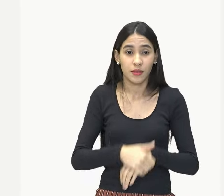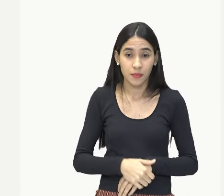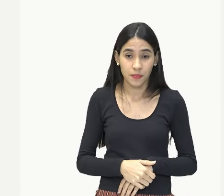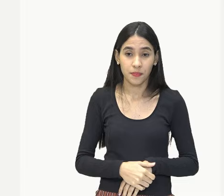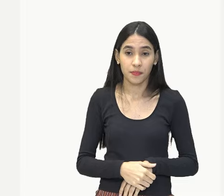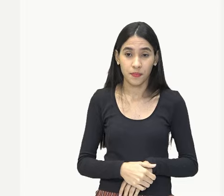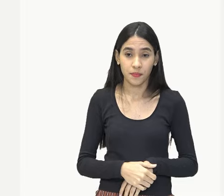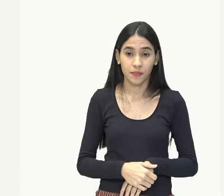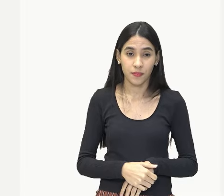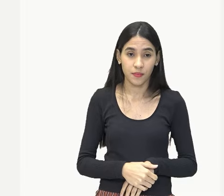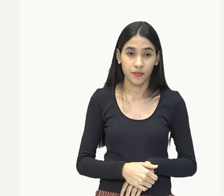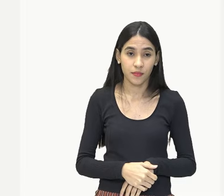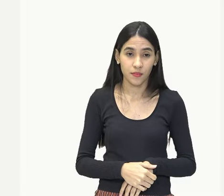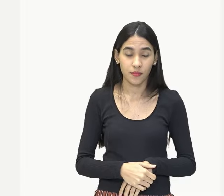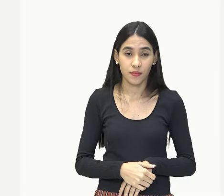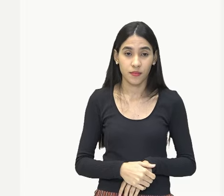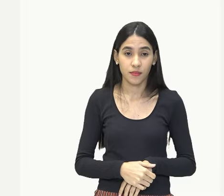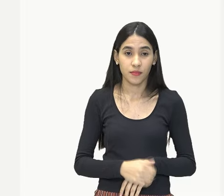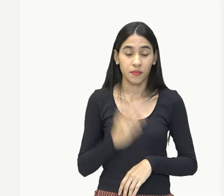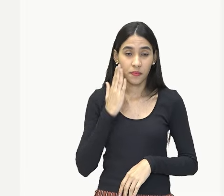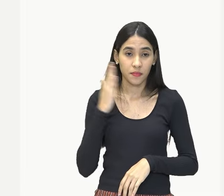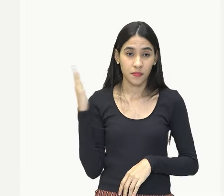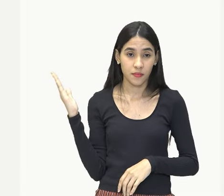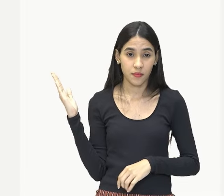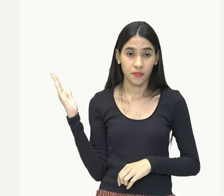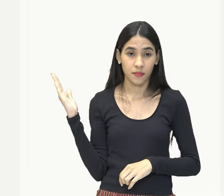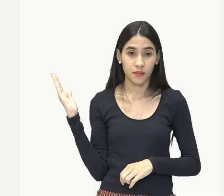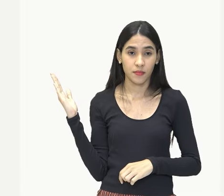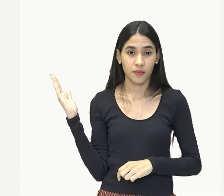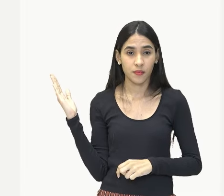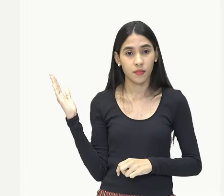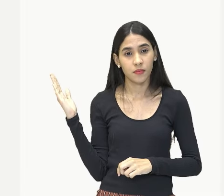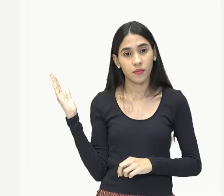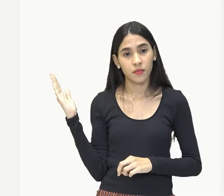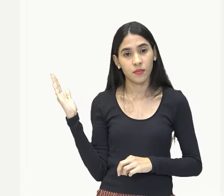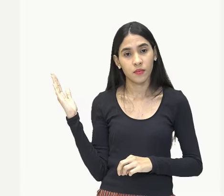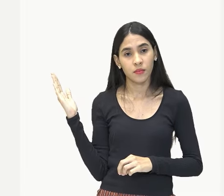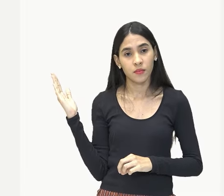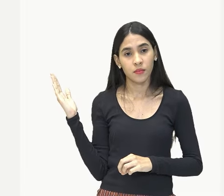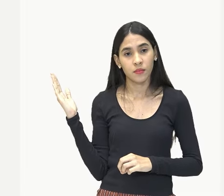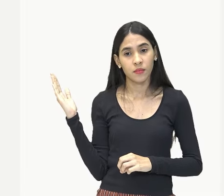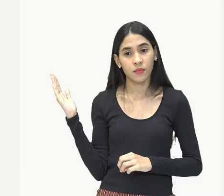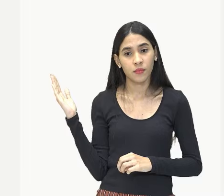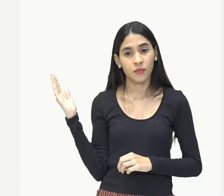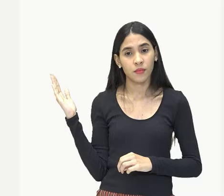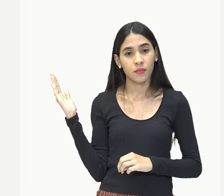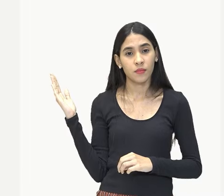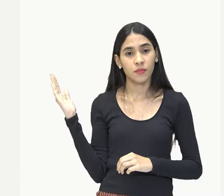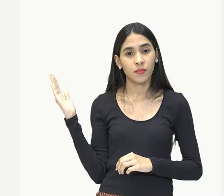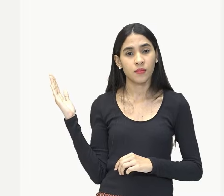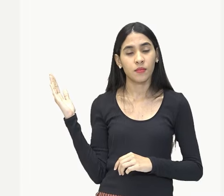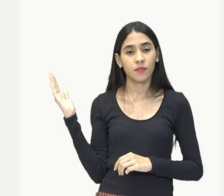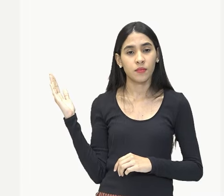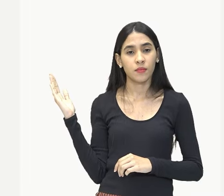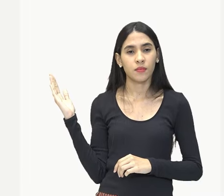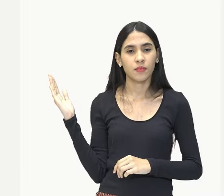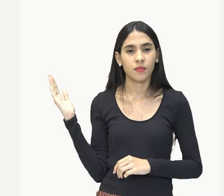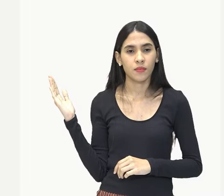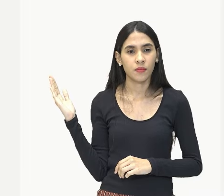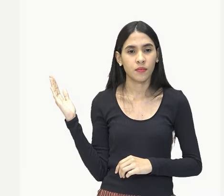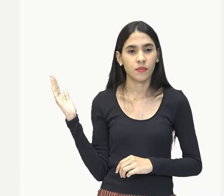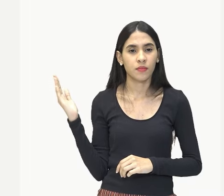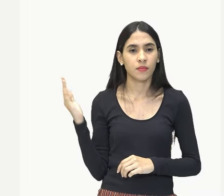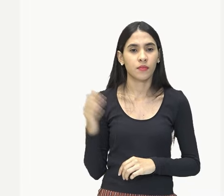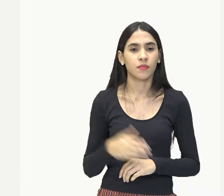Nós temos aqui este monômio, que vai ser multiplicado por outros dois. Vai